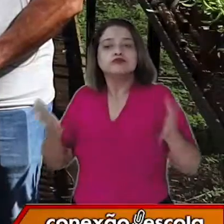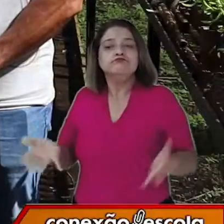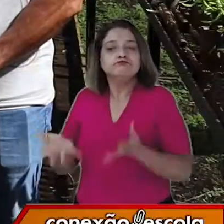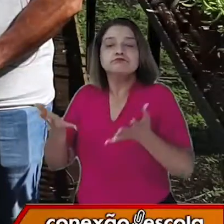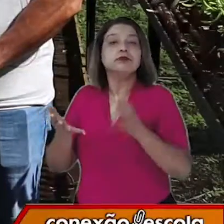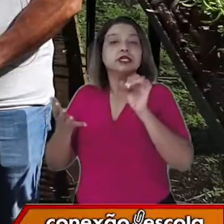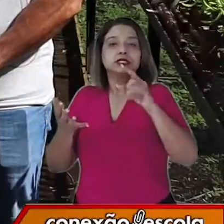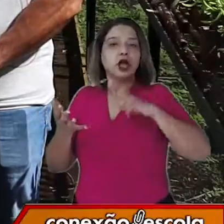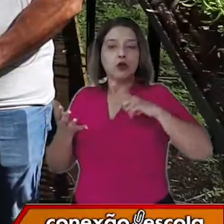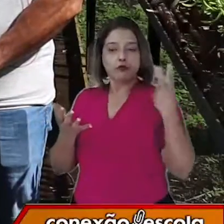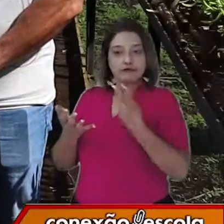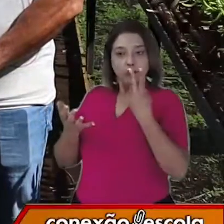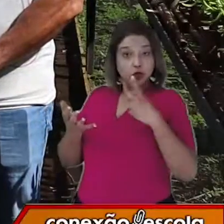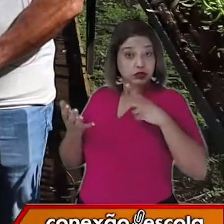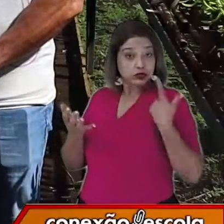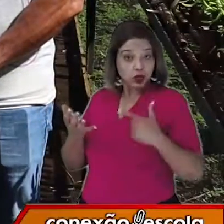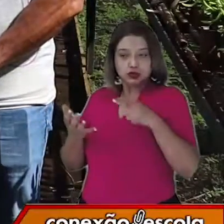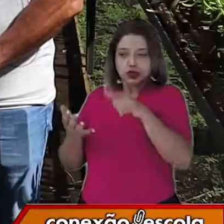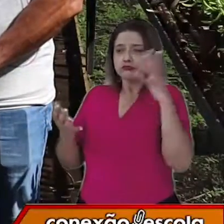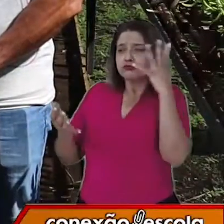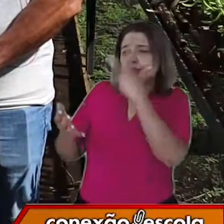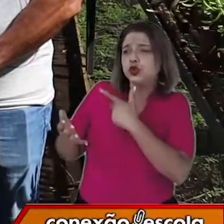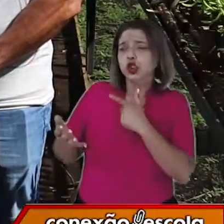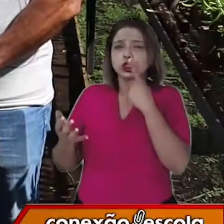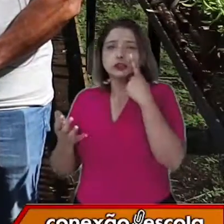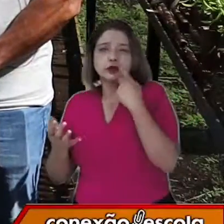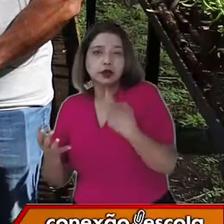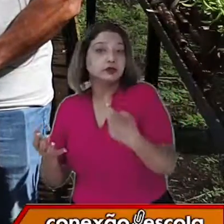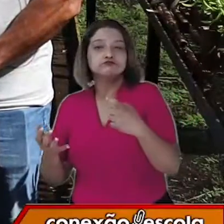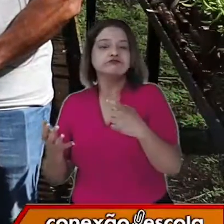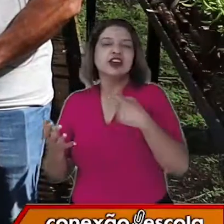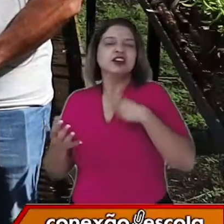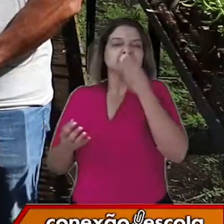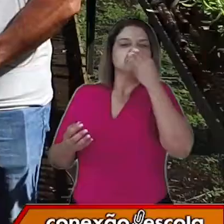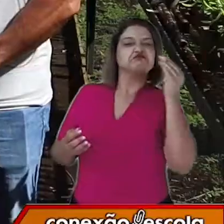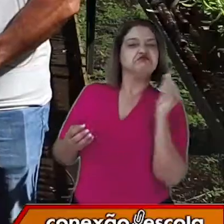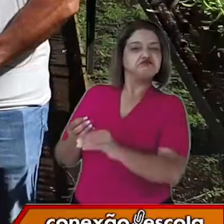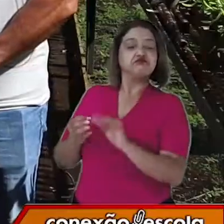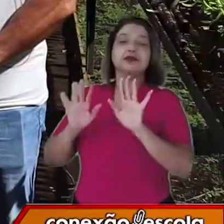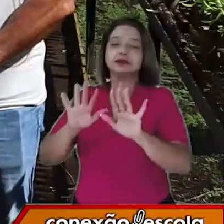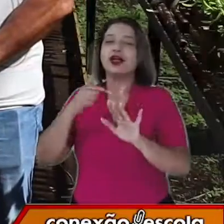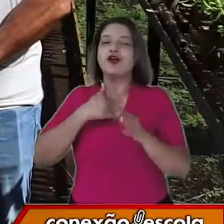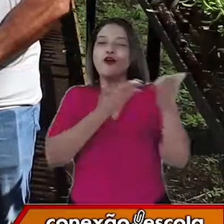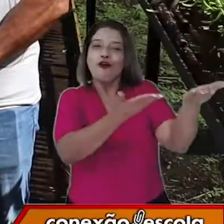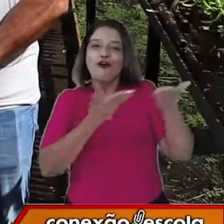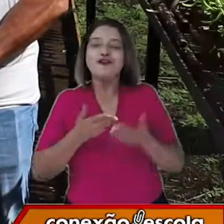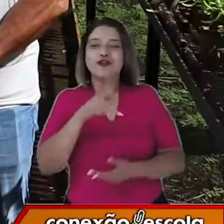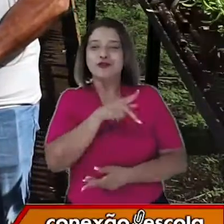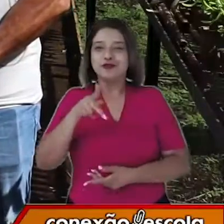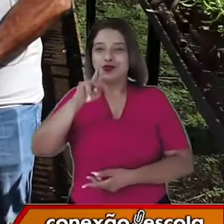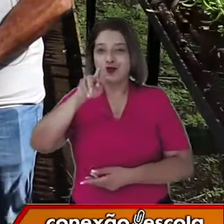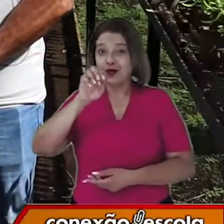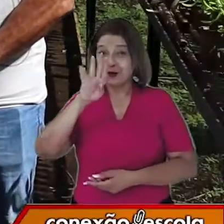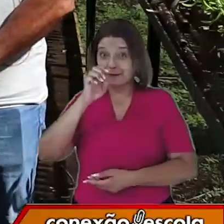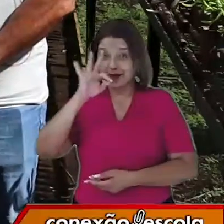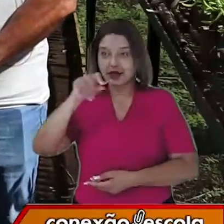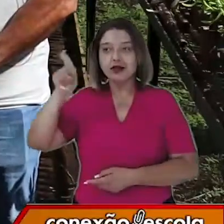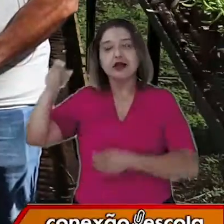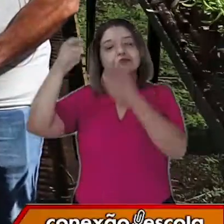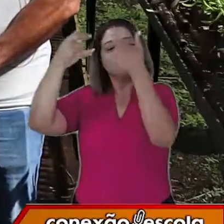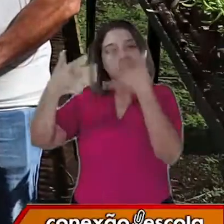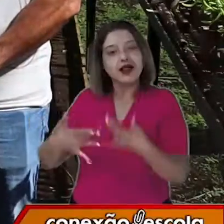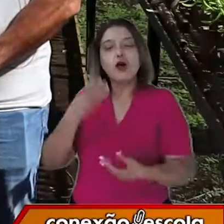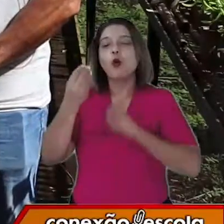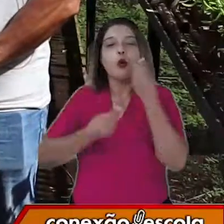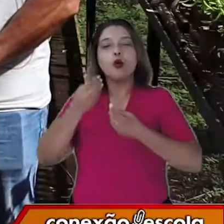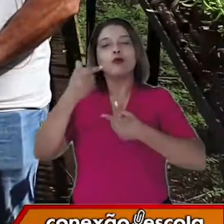não valoriza, não acha bonito, não acha interessante. E para falar disso, eu quero convidar o professor Roberto para ele se apresentar, falar um pouco mais do